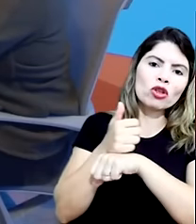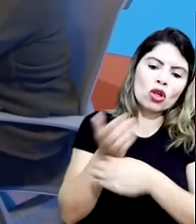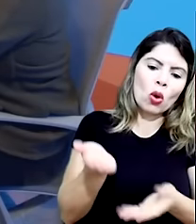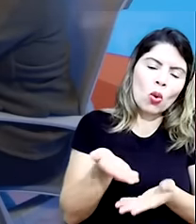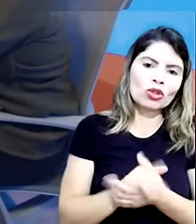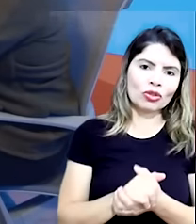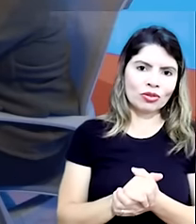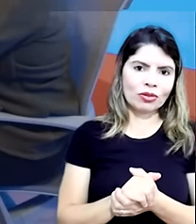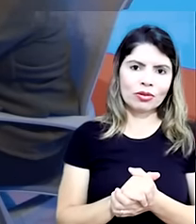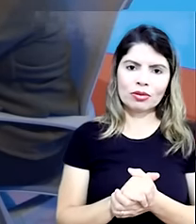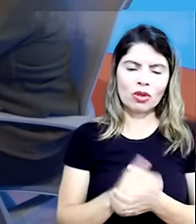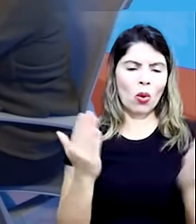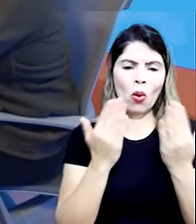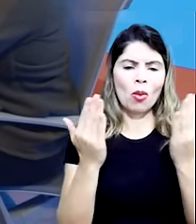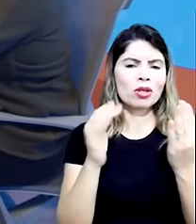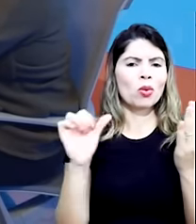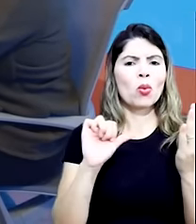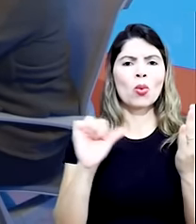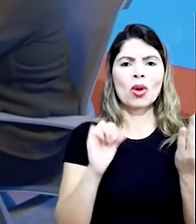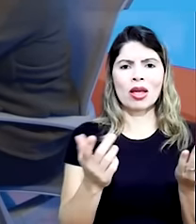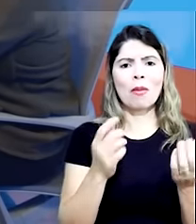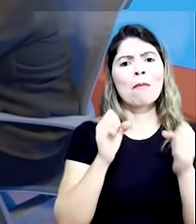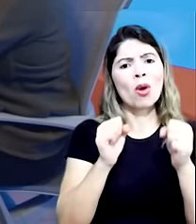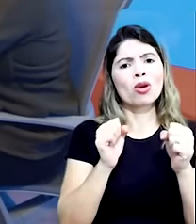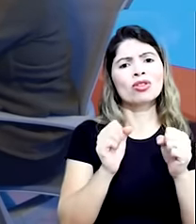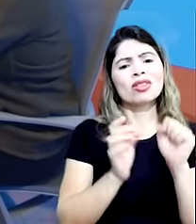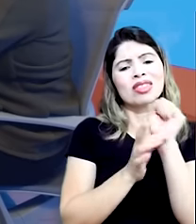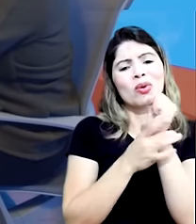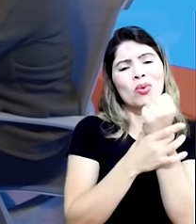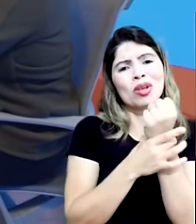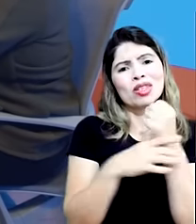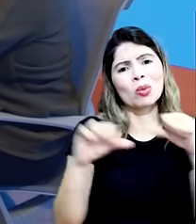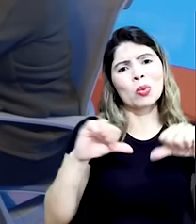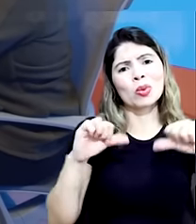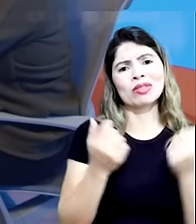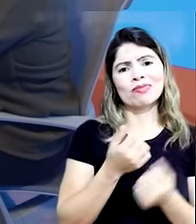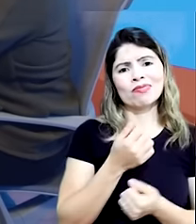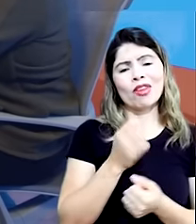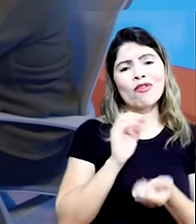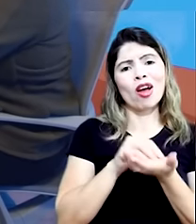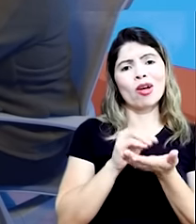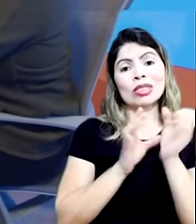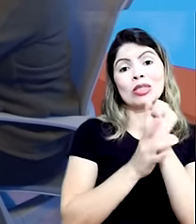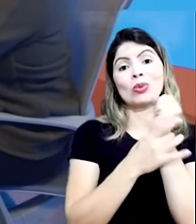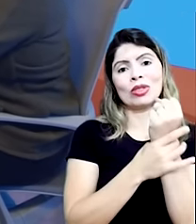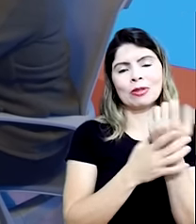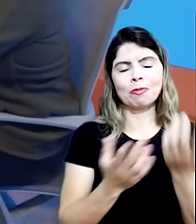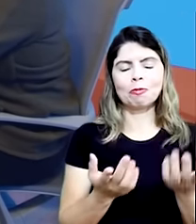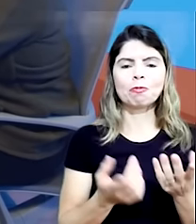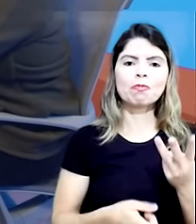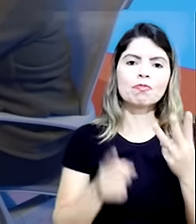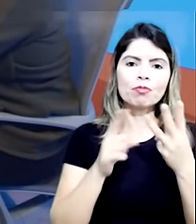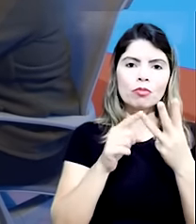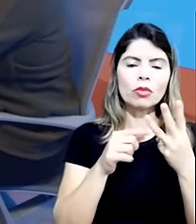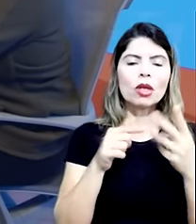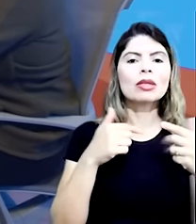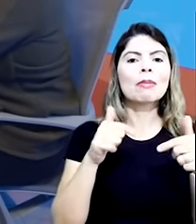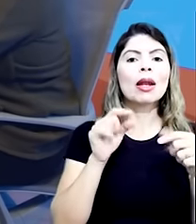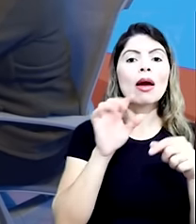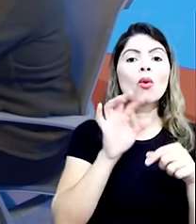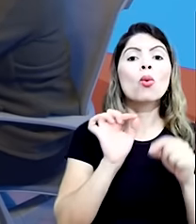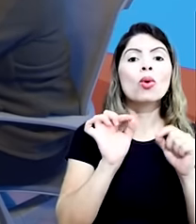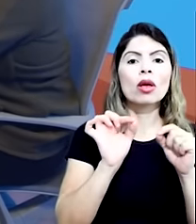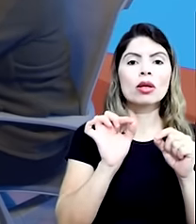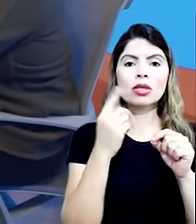deixando muito muito muito mais inseguro então não dá eh trabalhar a autenticidade